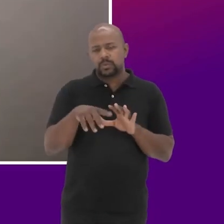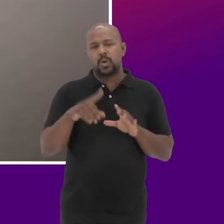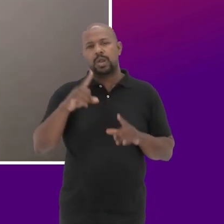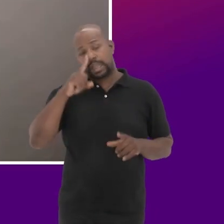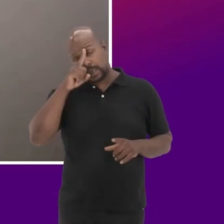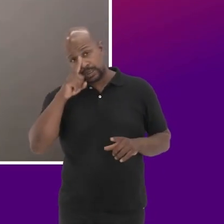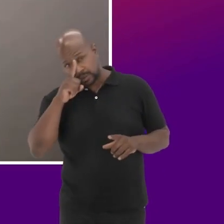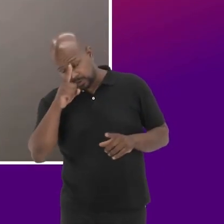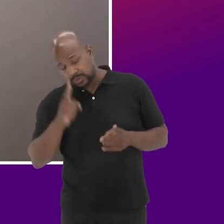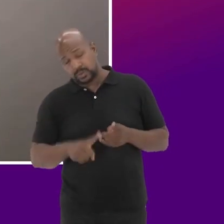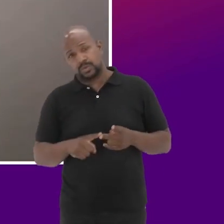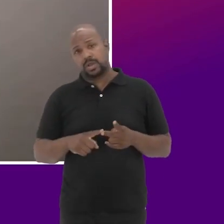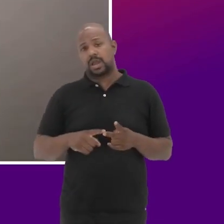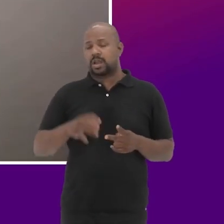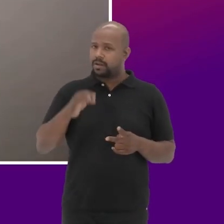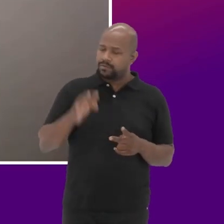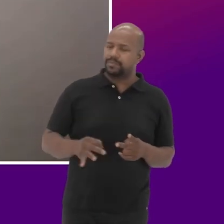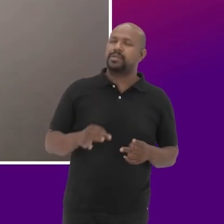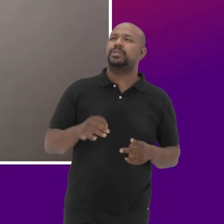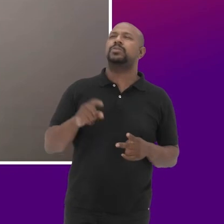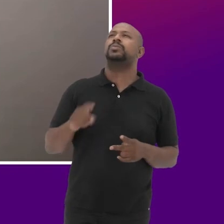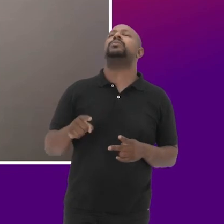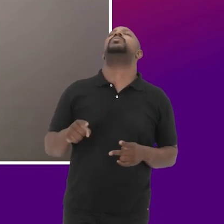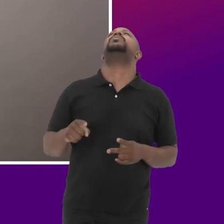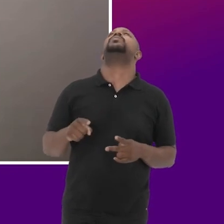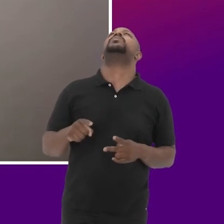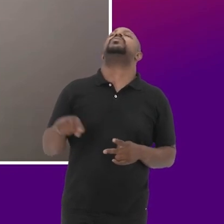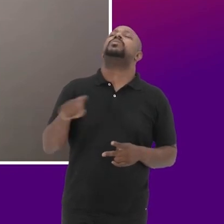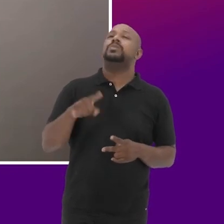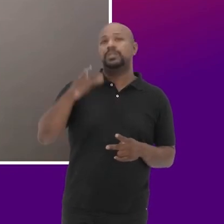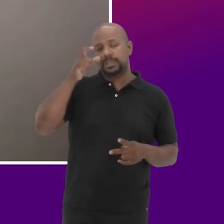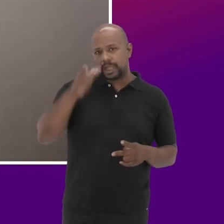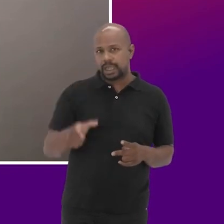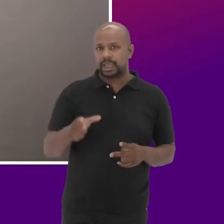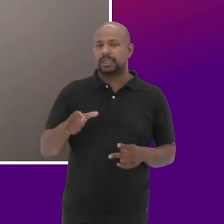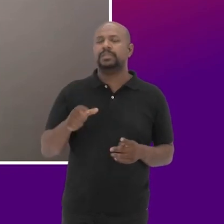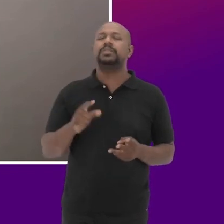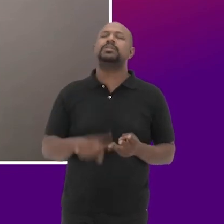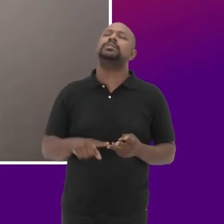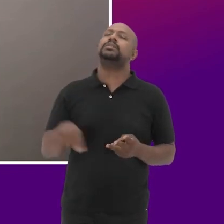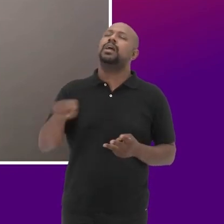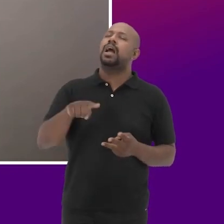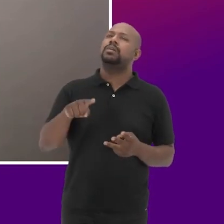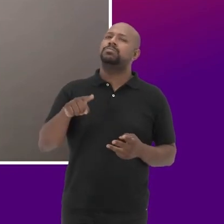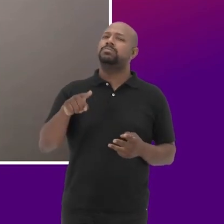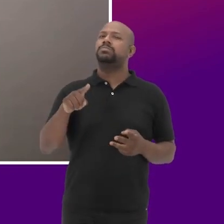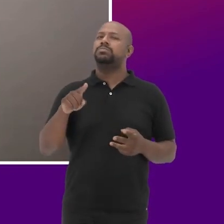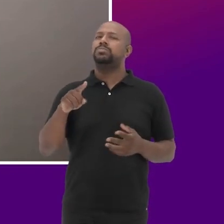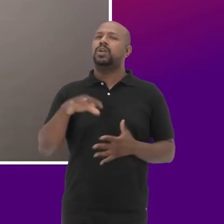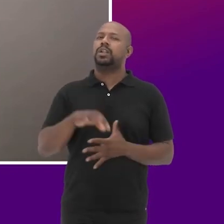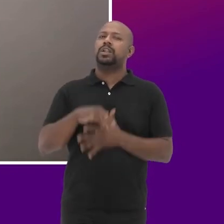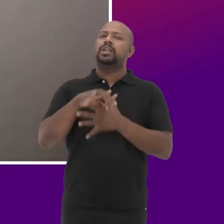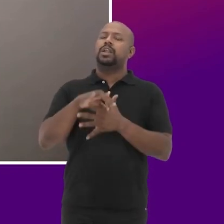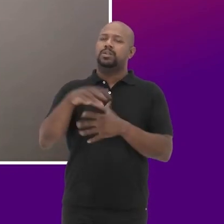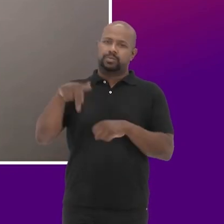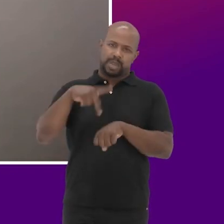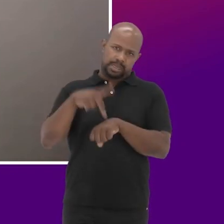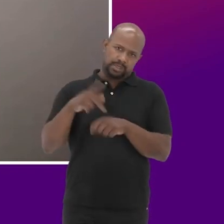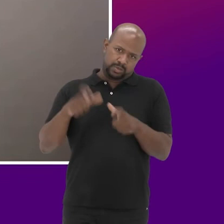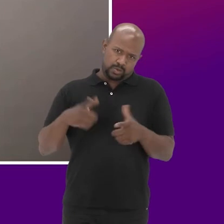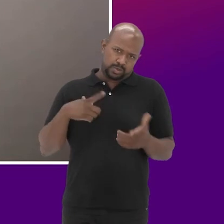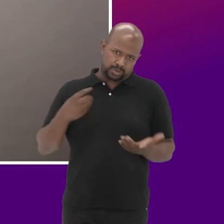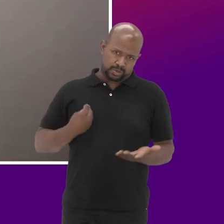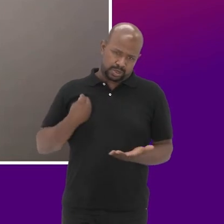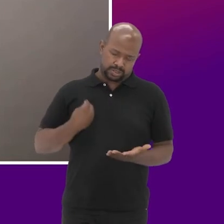dos riscos, a comprovação também dos interesses. As autoridades nos países onde nós